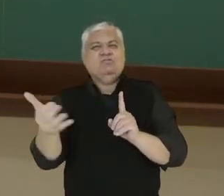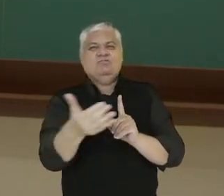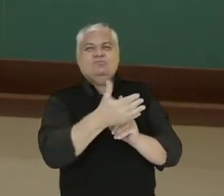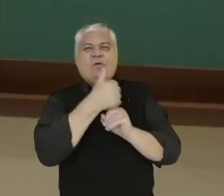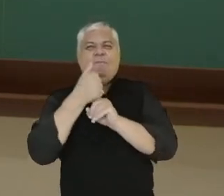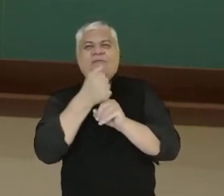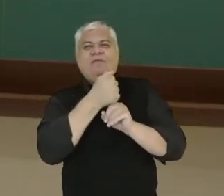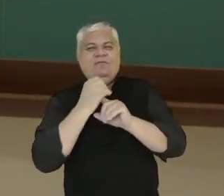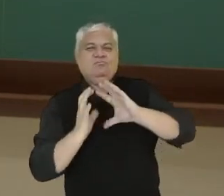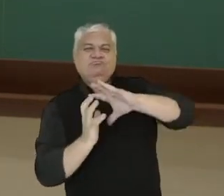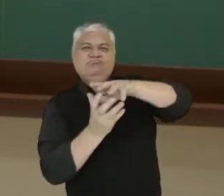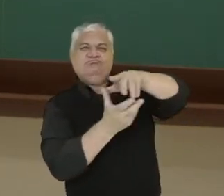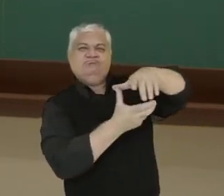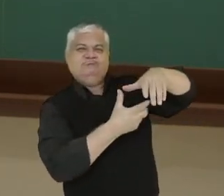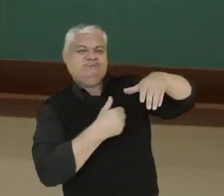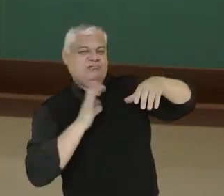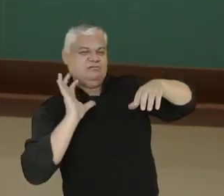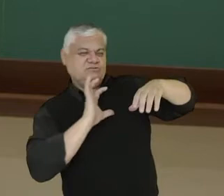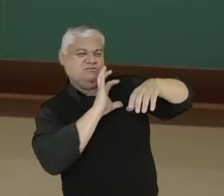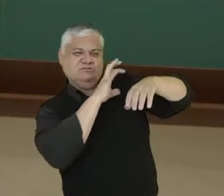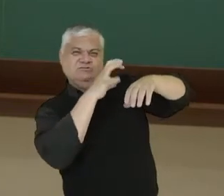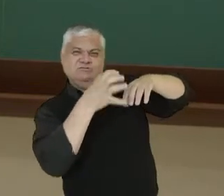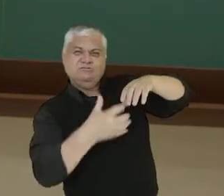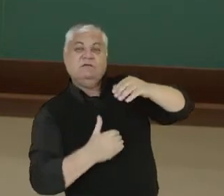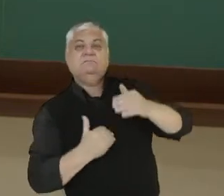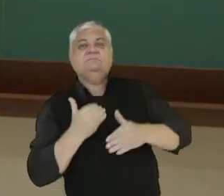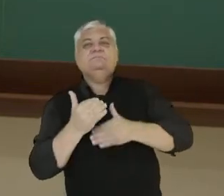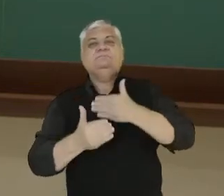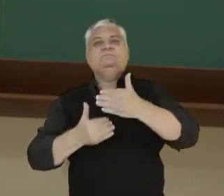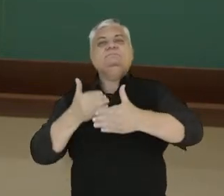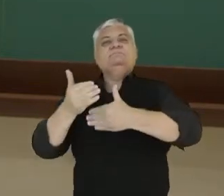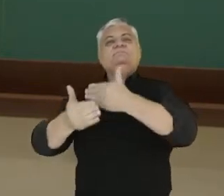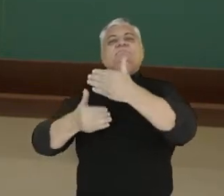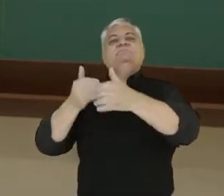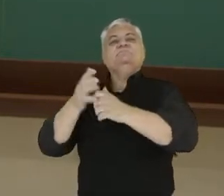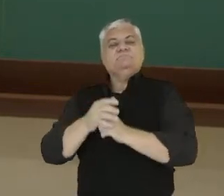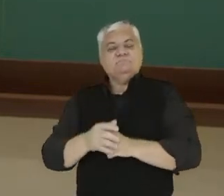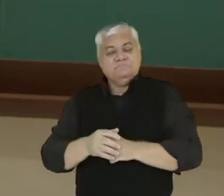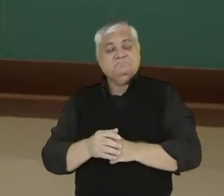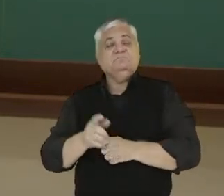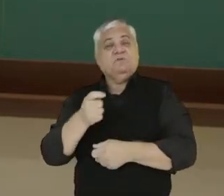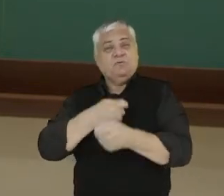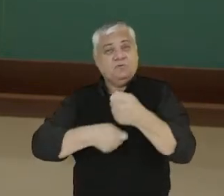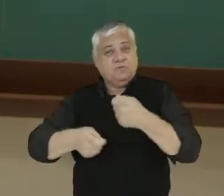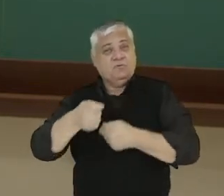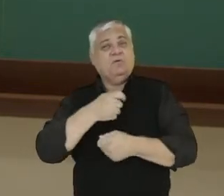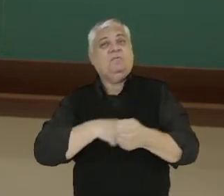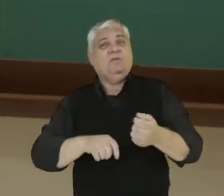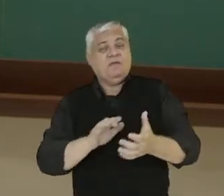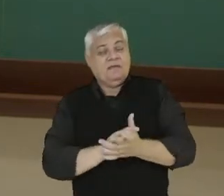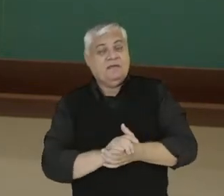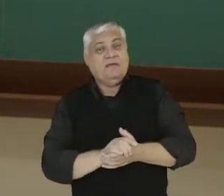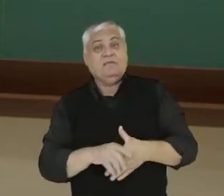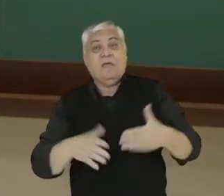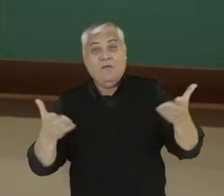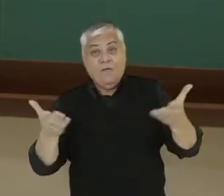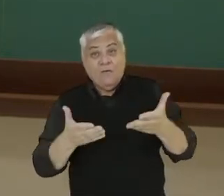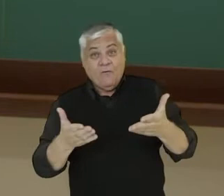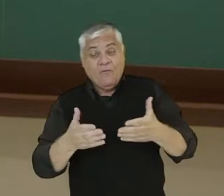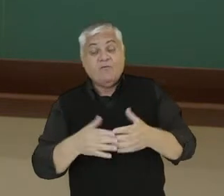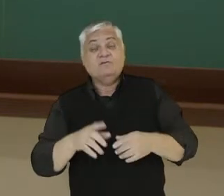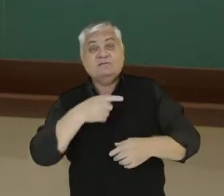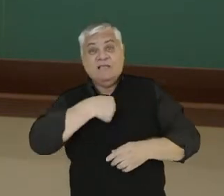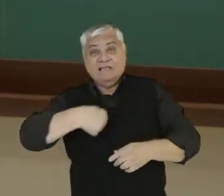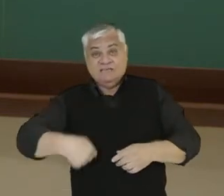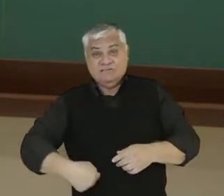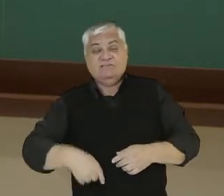papel importantíssimo no desenvolvimento das atividades econômicas do mundo como um todo. E na atualidade, a China